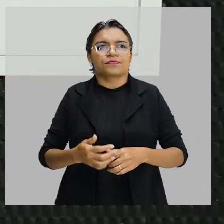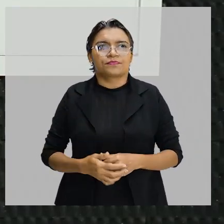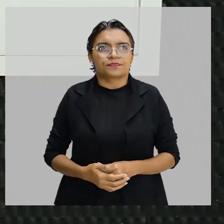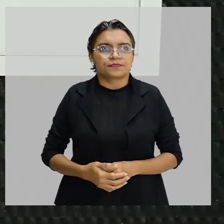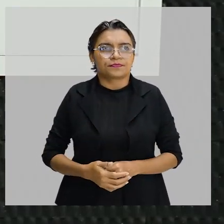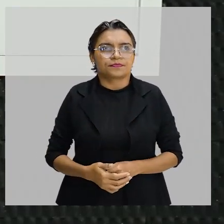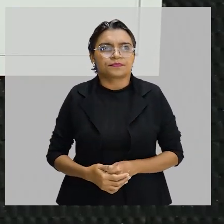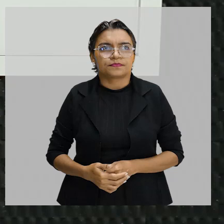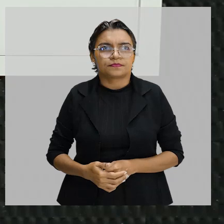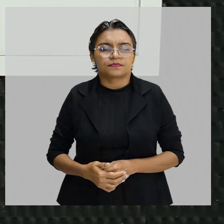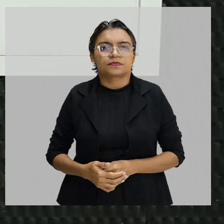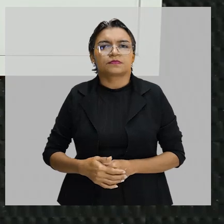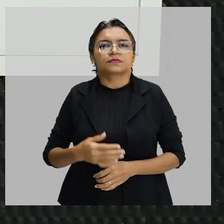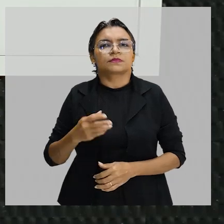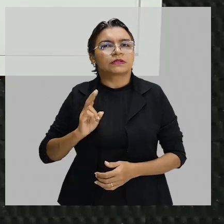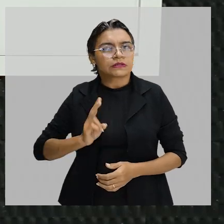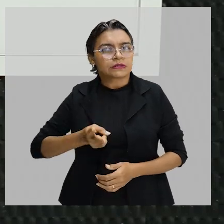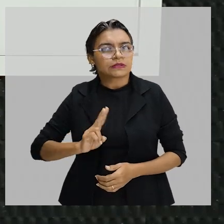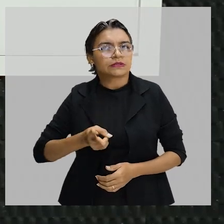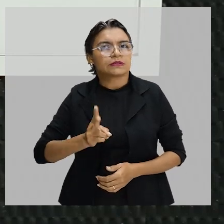certo? Constante